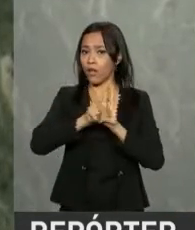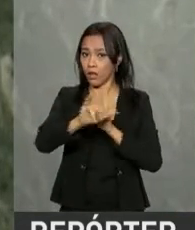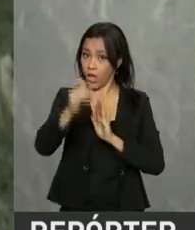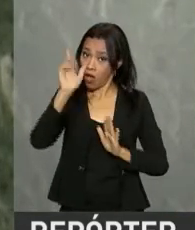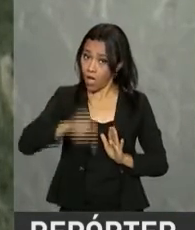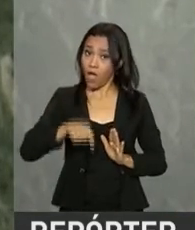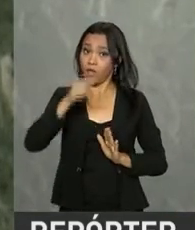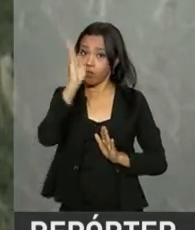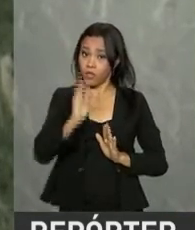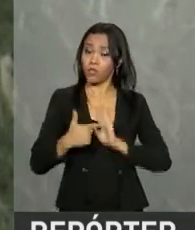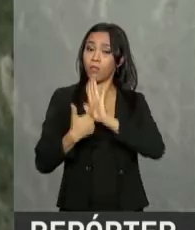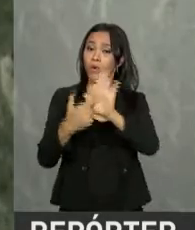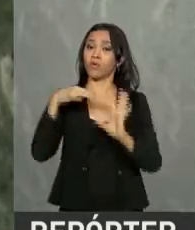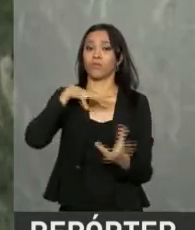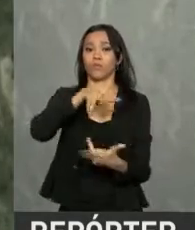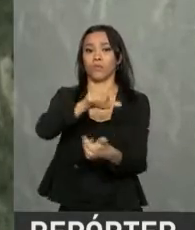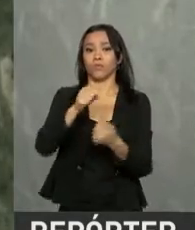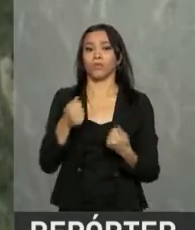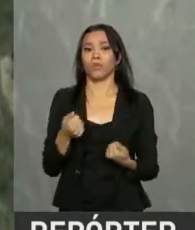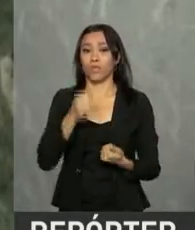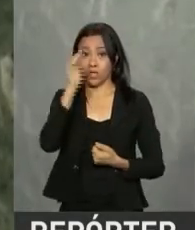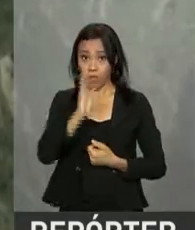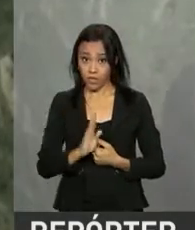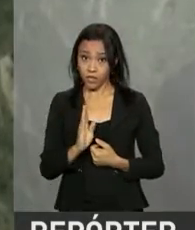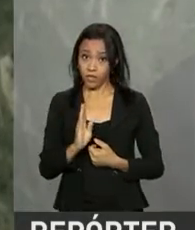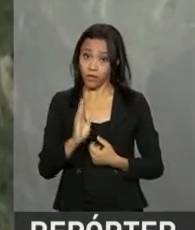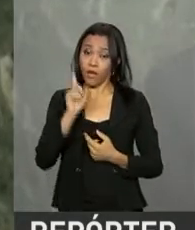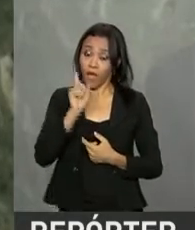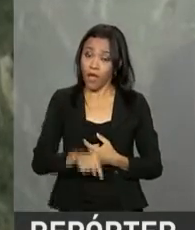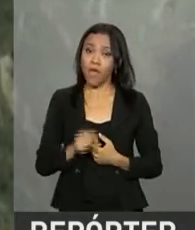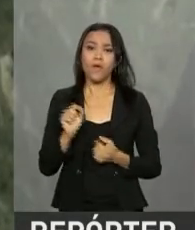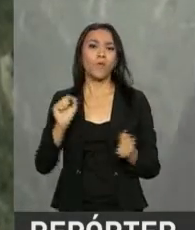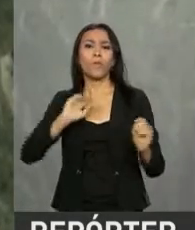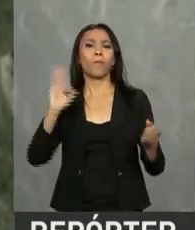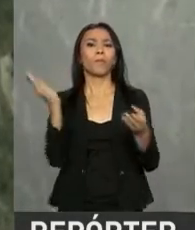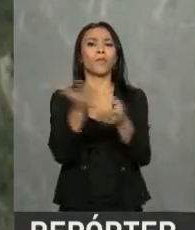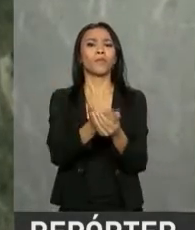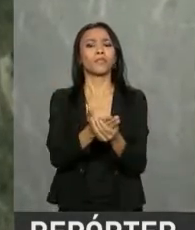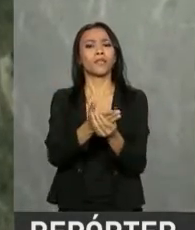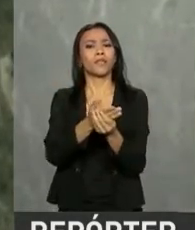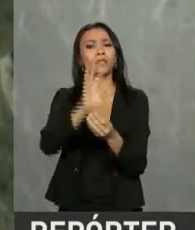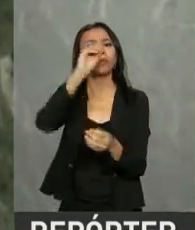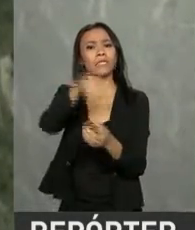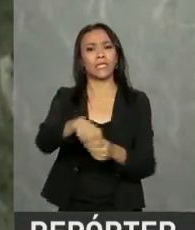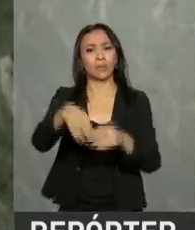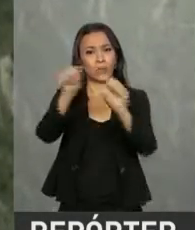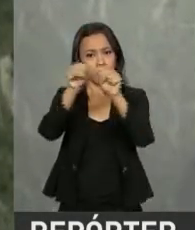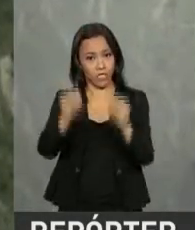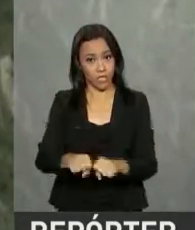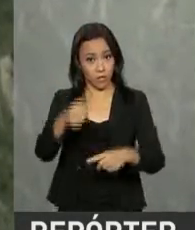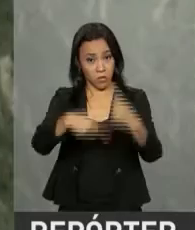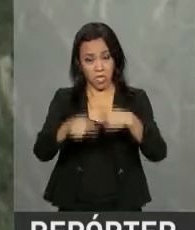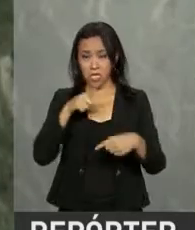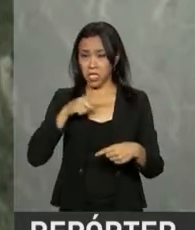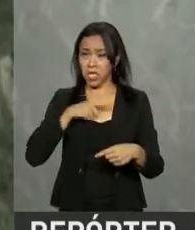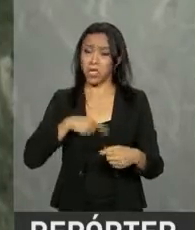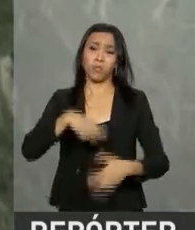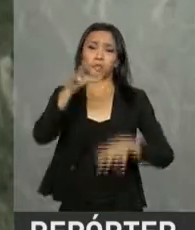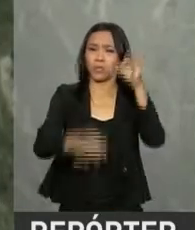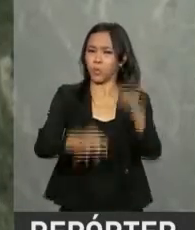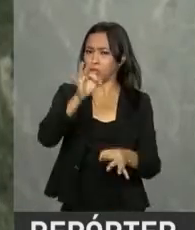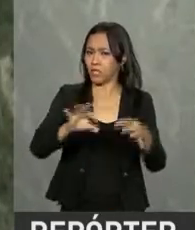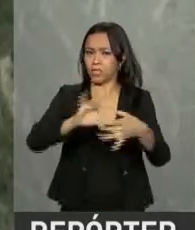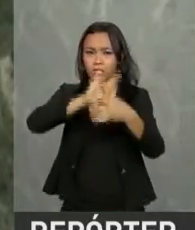mundo. E o faz por meio de um processo de depuração de seu sistema político. Temos um judiciário independente, um Ministério